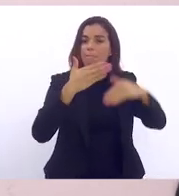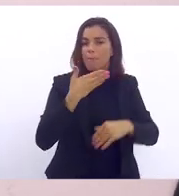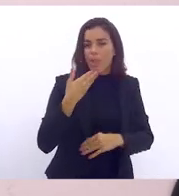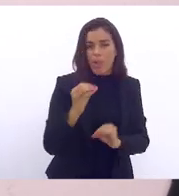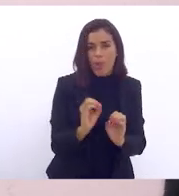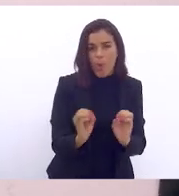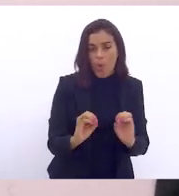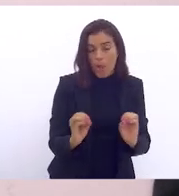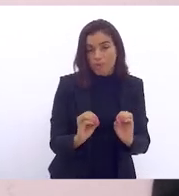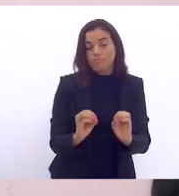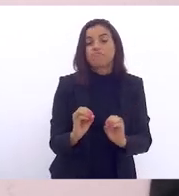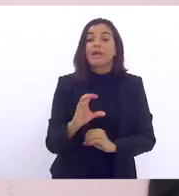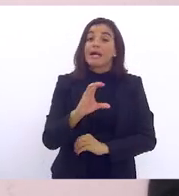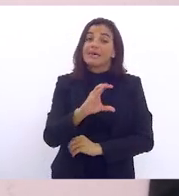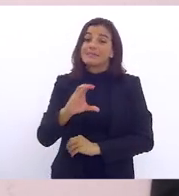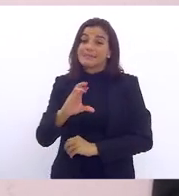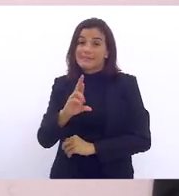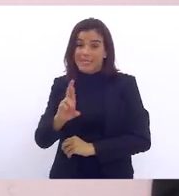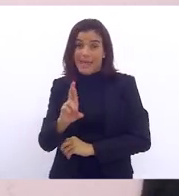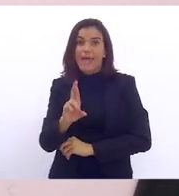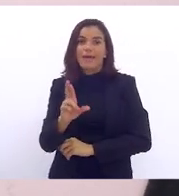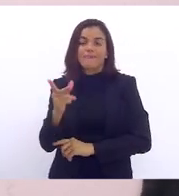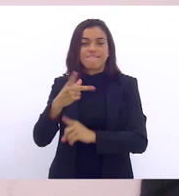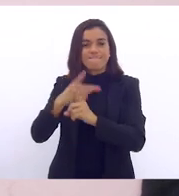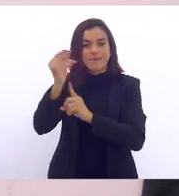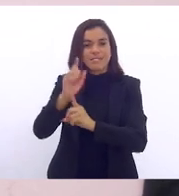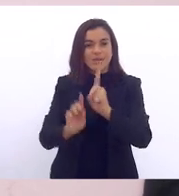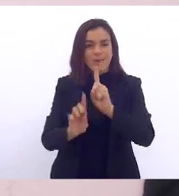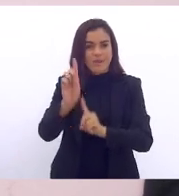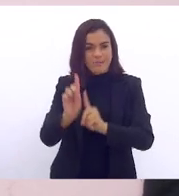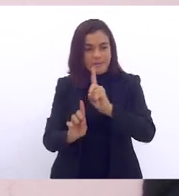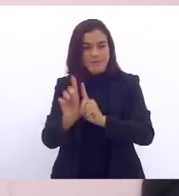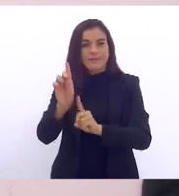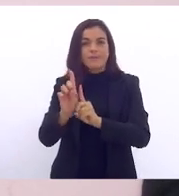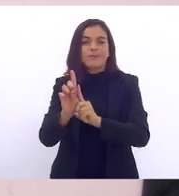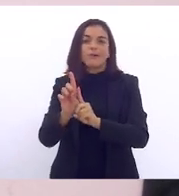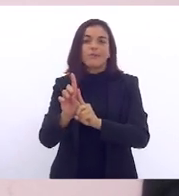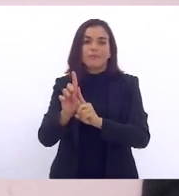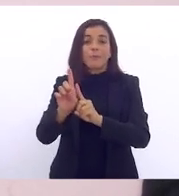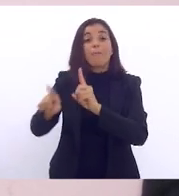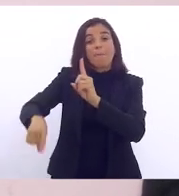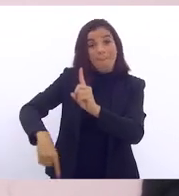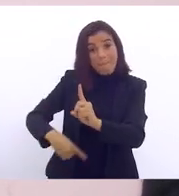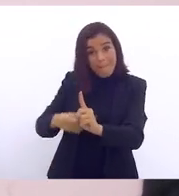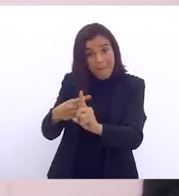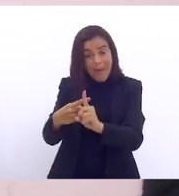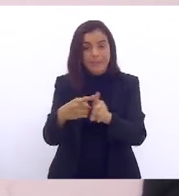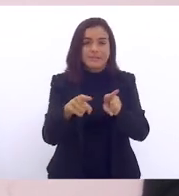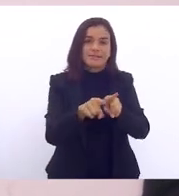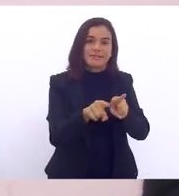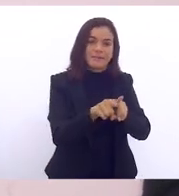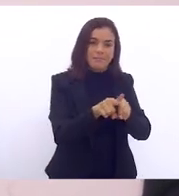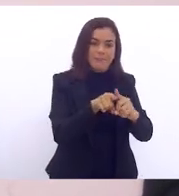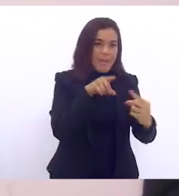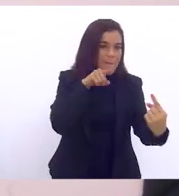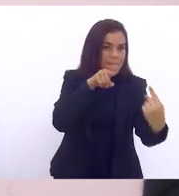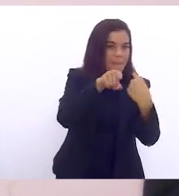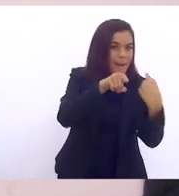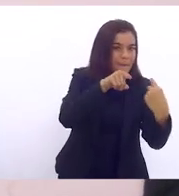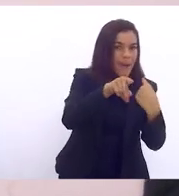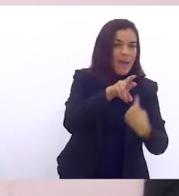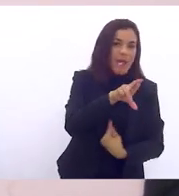né a CCR ganhou e também pegou né a Estrada Rio Santos a Rodovia Rio